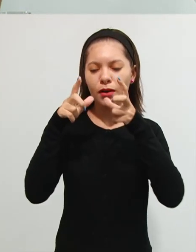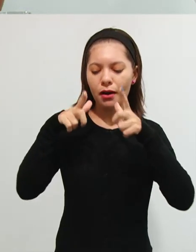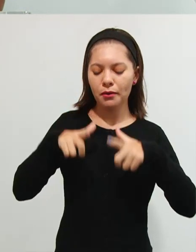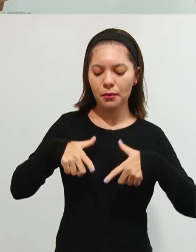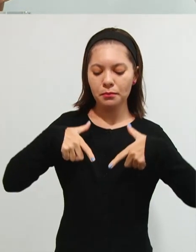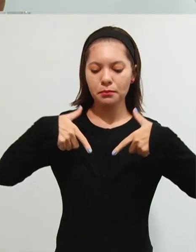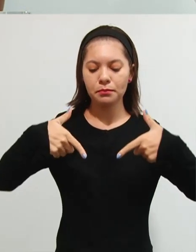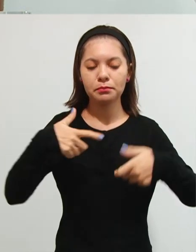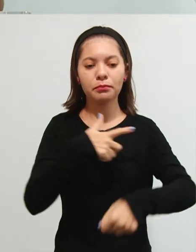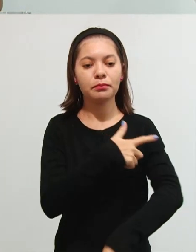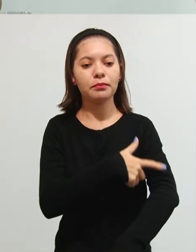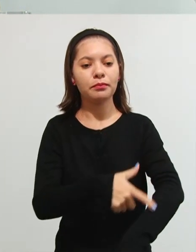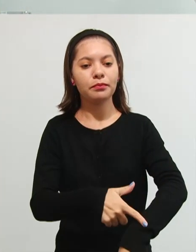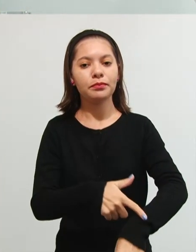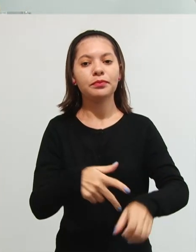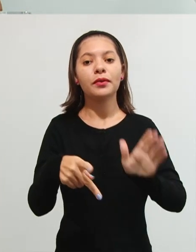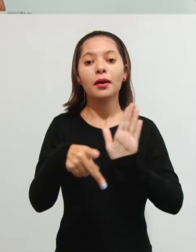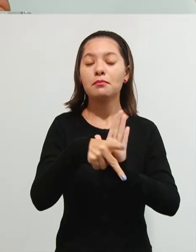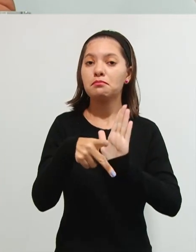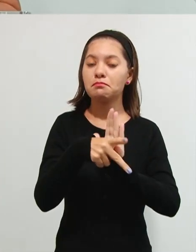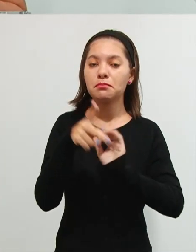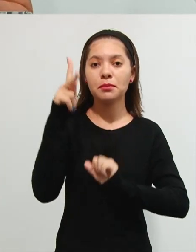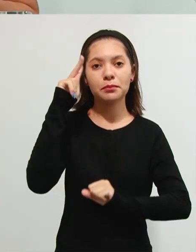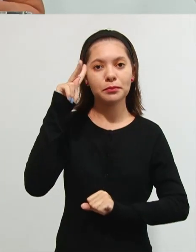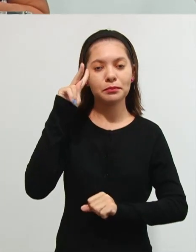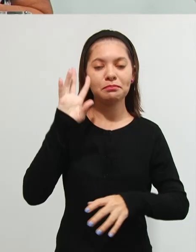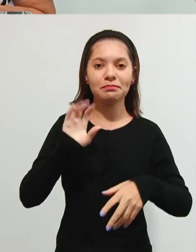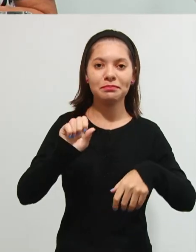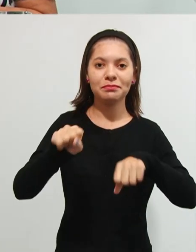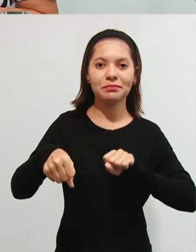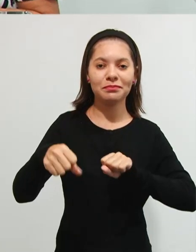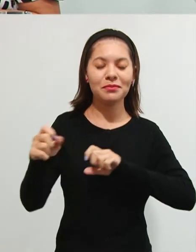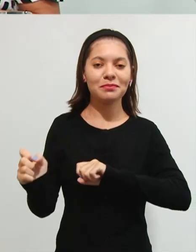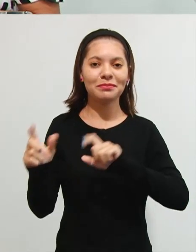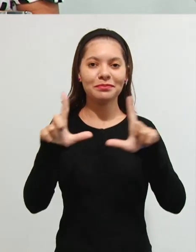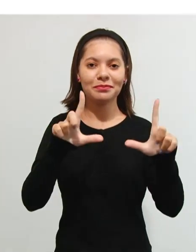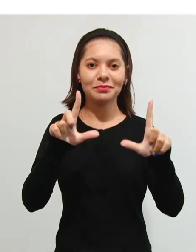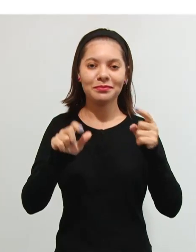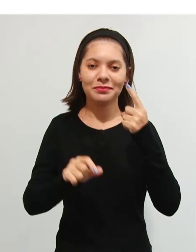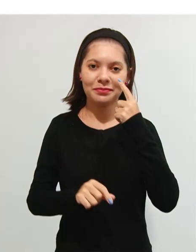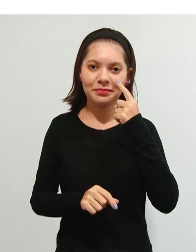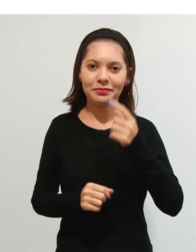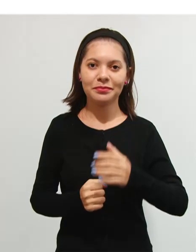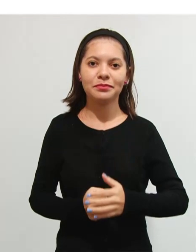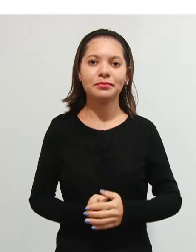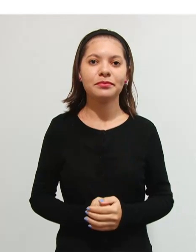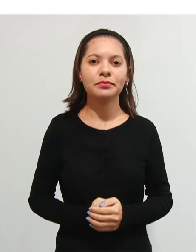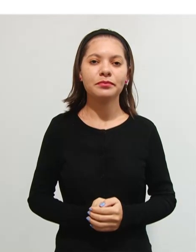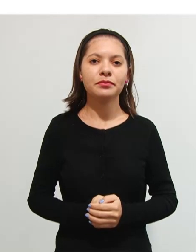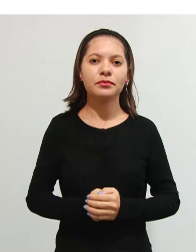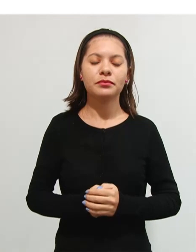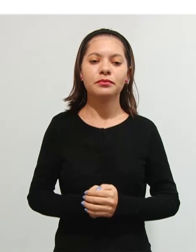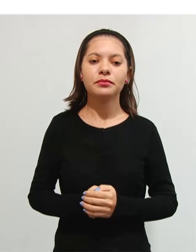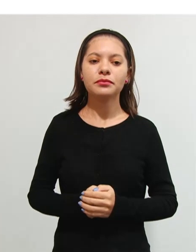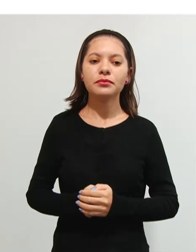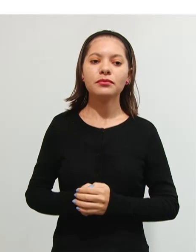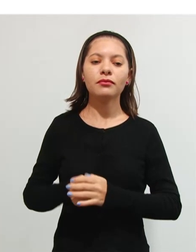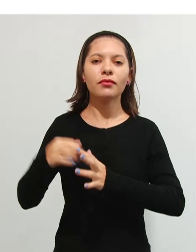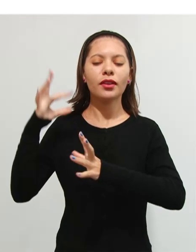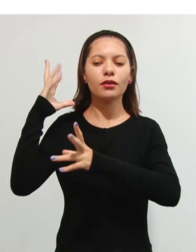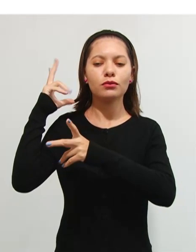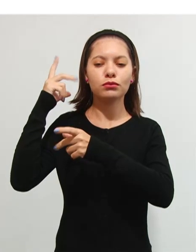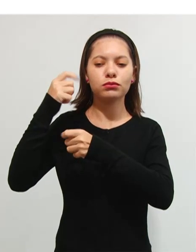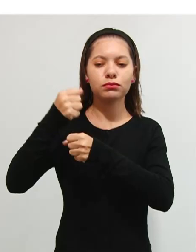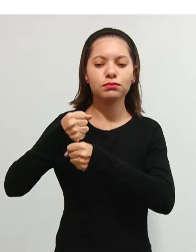devido à sua própria história de formação. Vamos continuar então. Nessa trajetória da vida